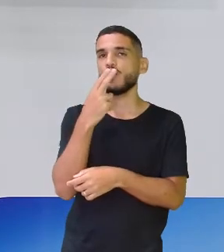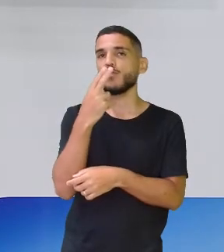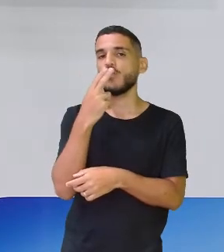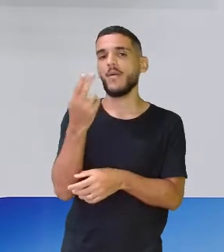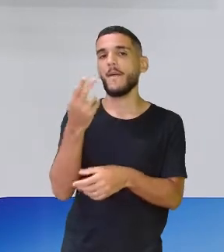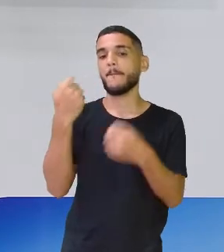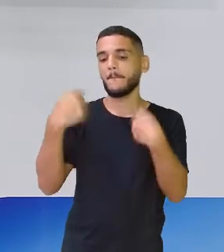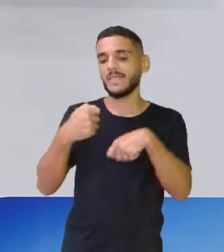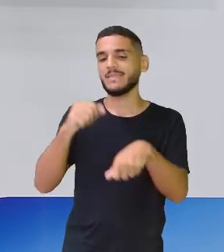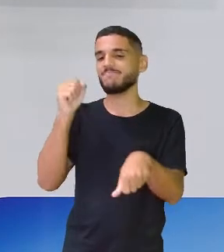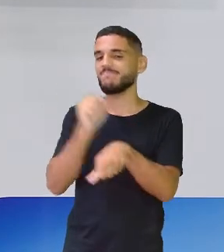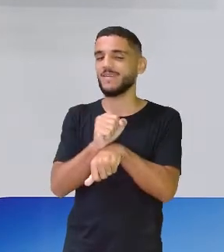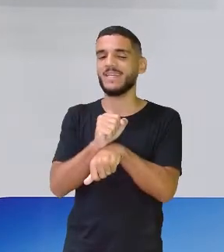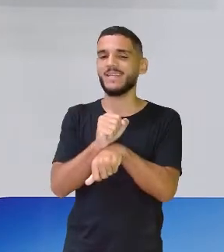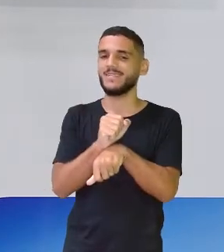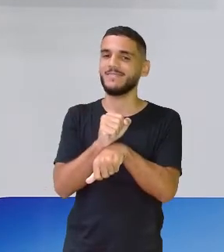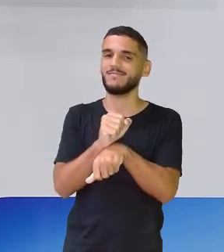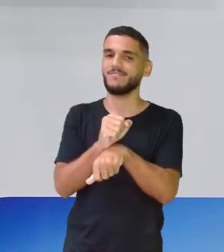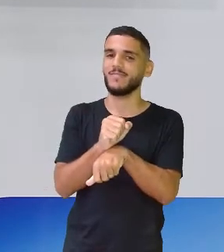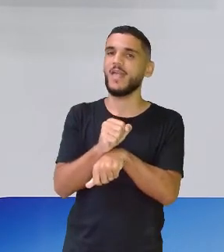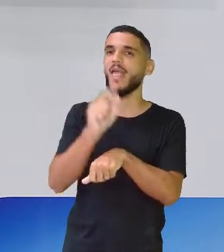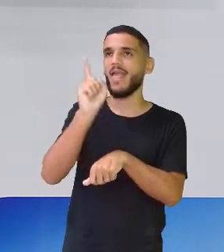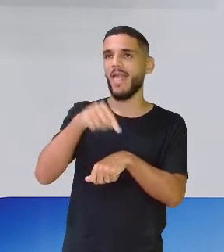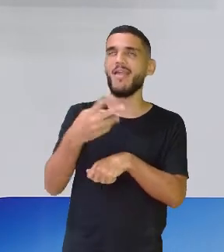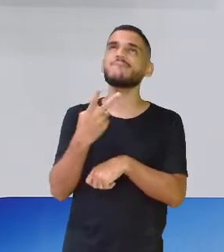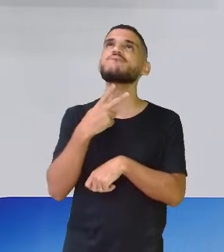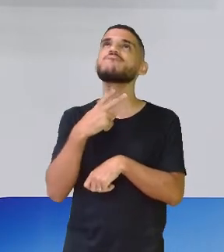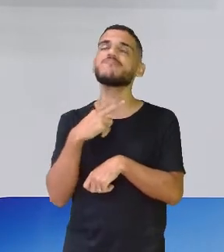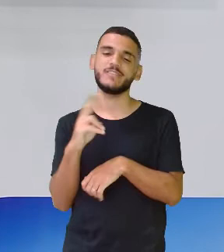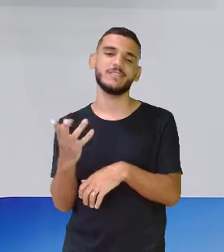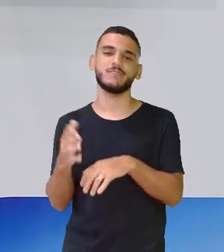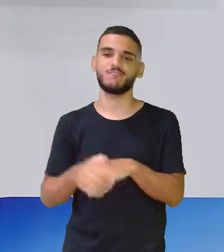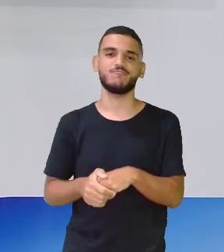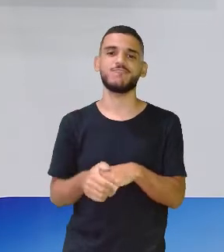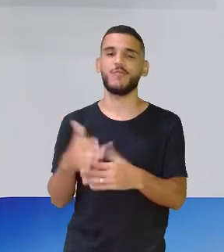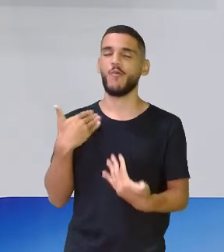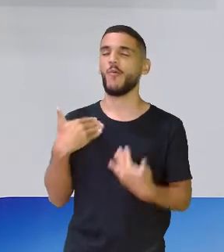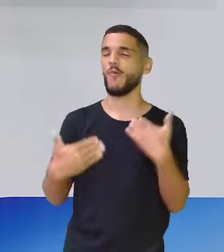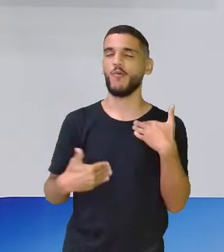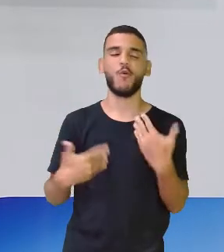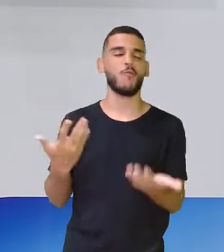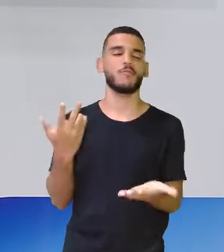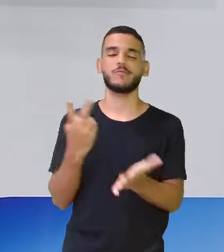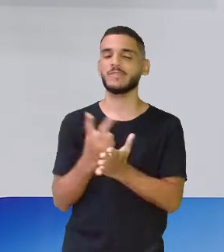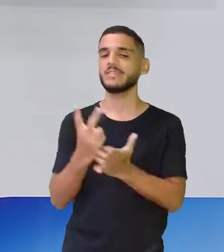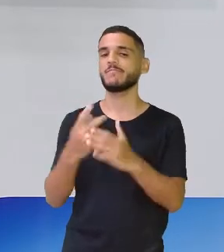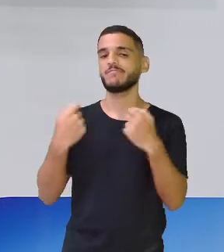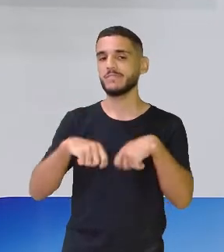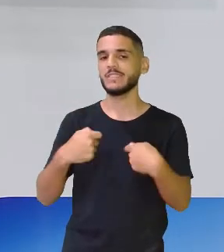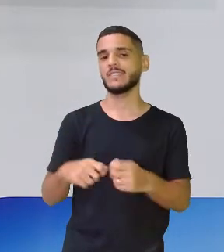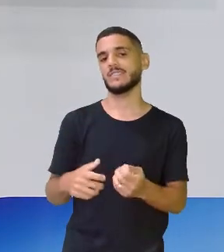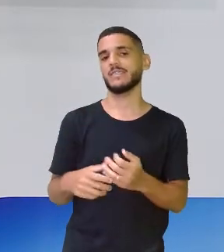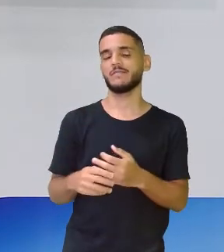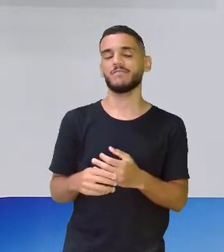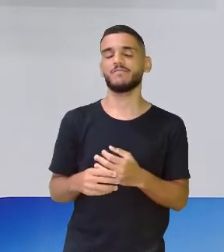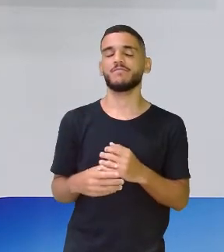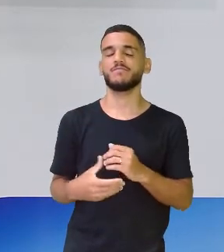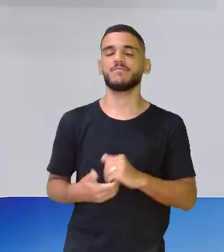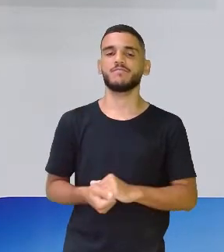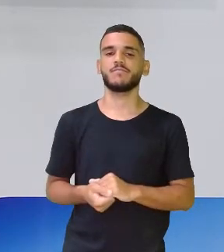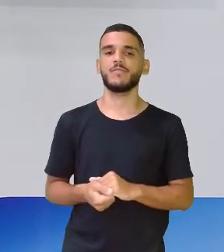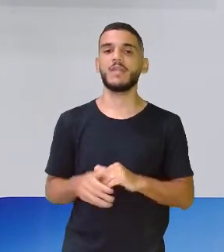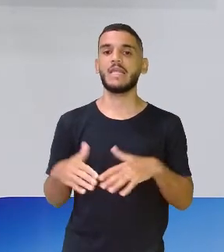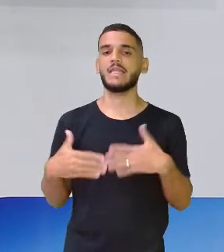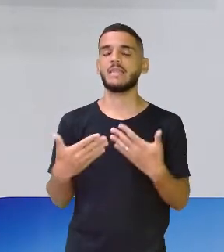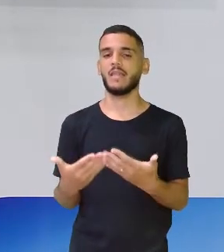às vezes, de ajuda, porque o fumo se torna um vício, né? Vicia o corpo, ter aquela fumaça dentro dele.